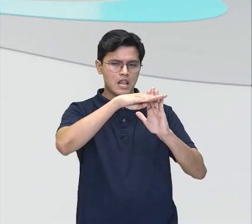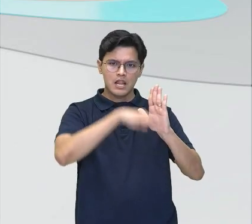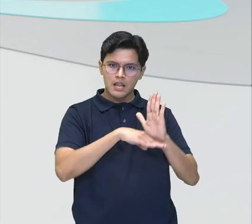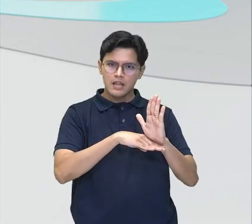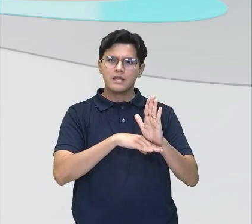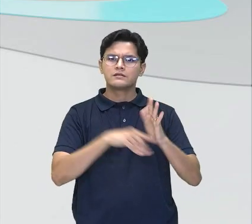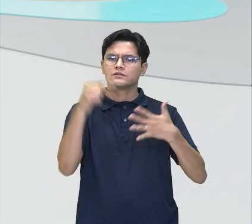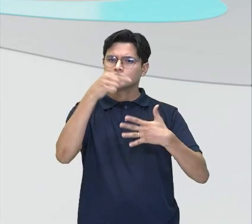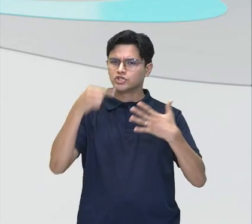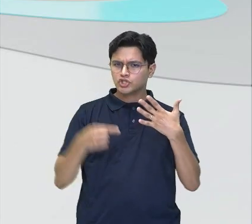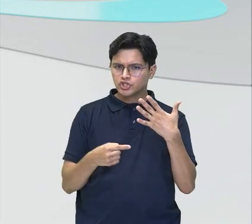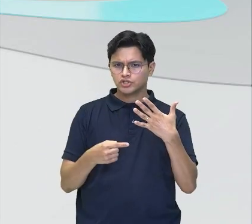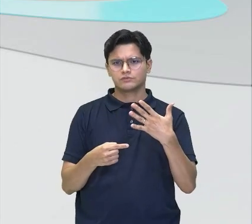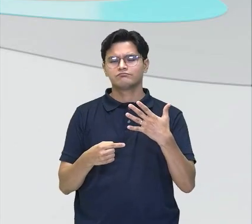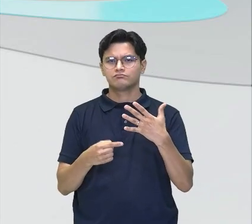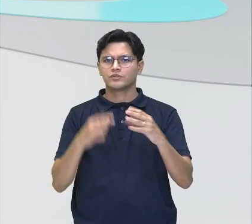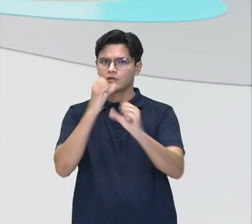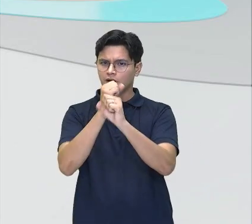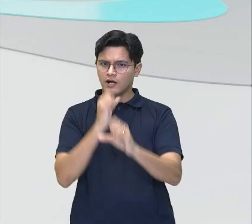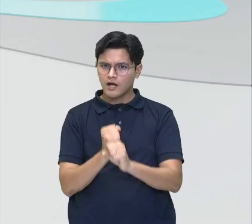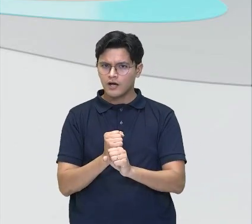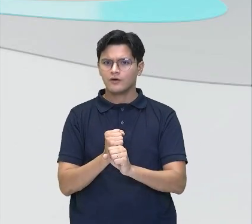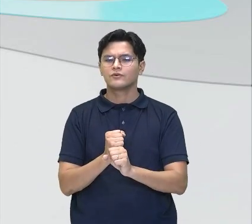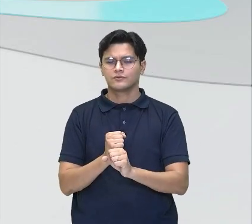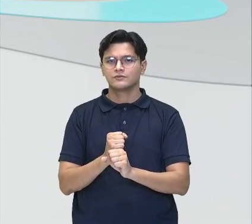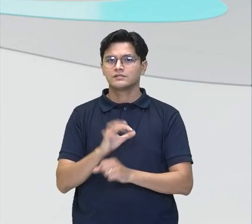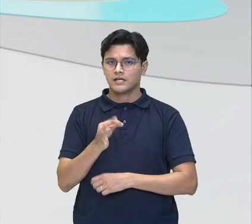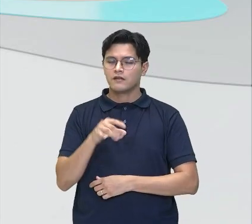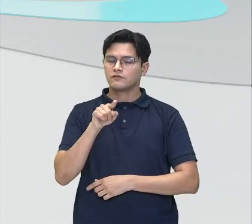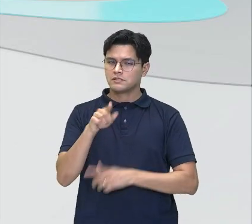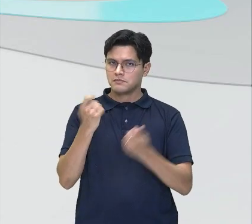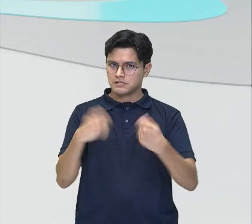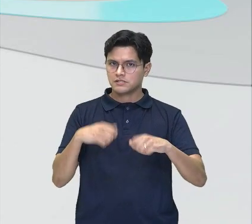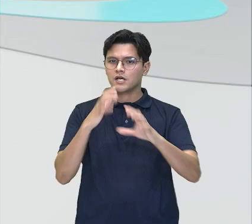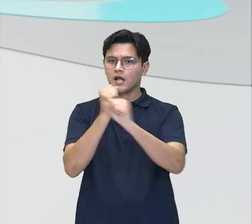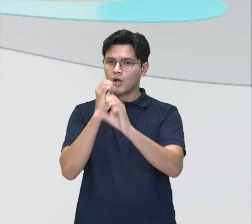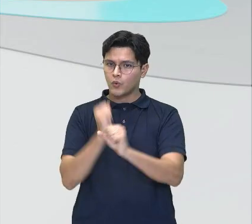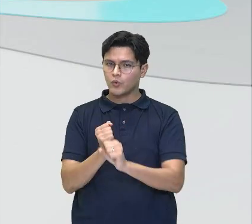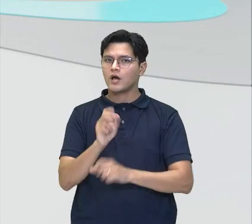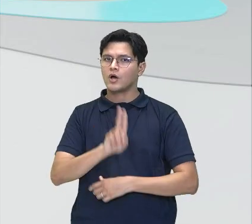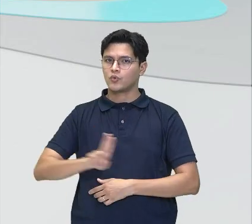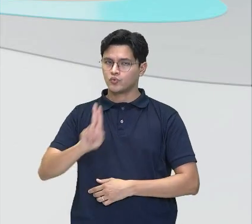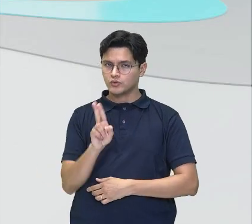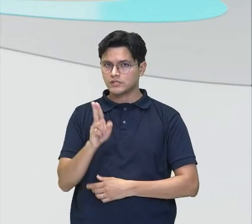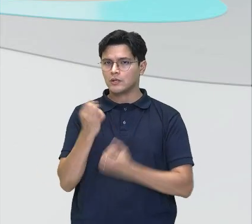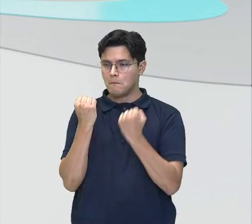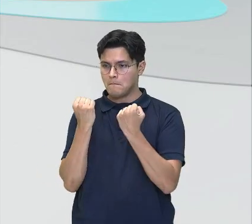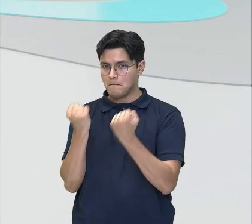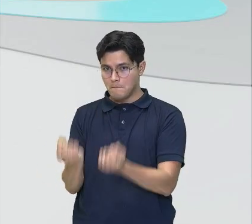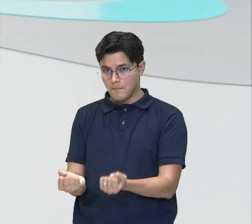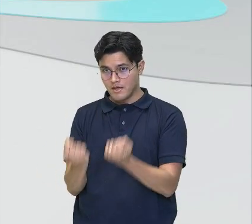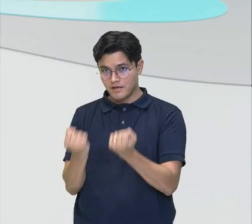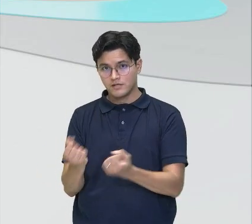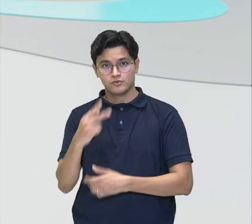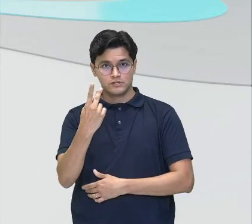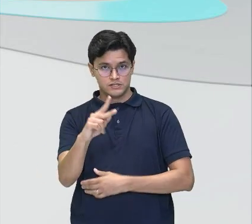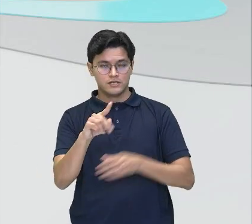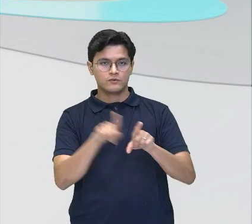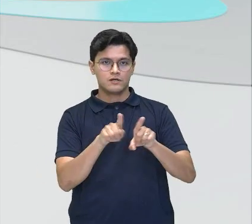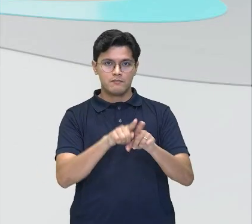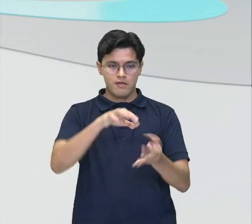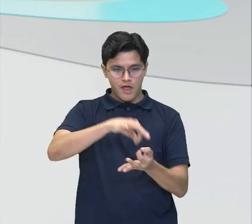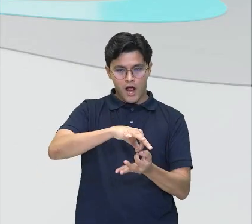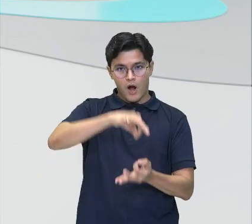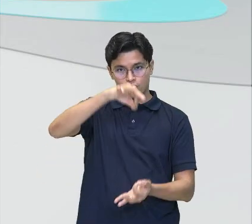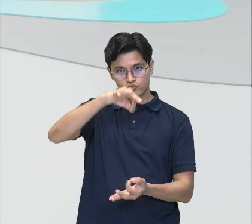24,9 é o peso ideal. E aí você precisa fazer esse cálculo do IMC, utilizando ali o seu peso e a altura como medidas, dá uma pesquisadinha na internet